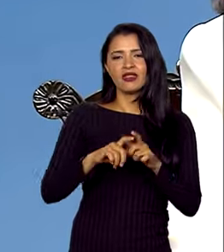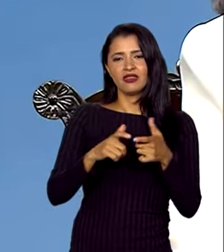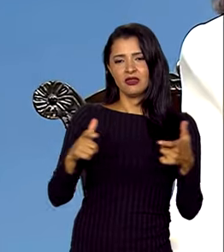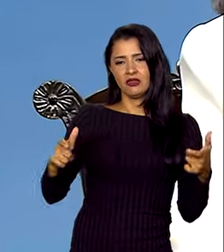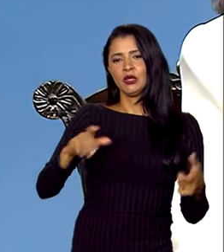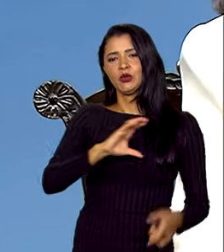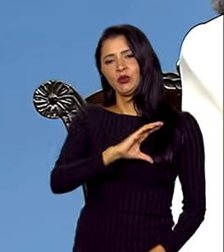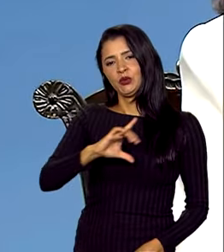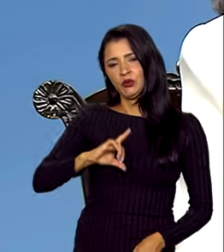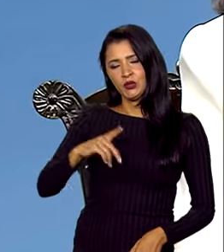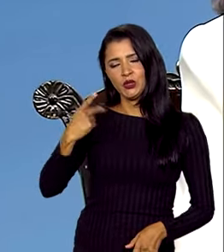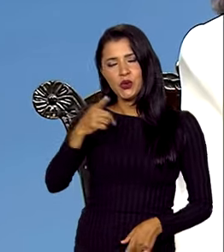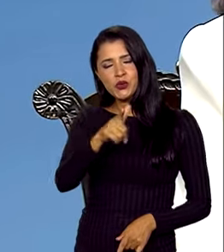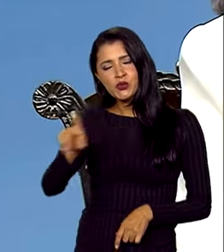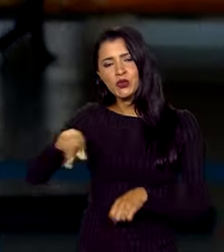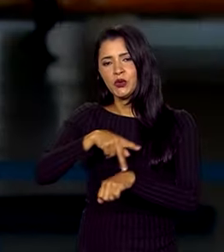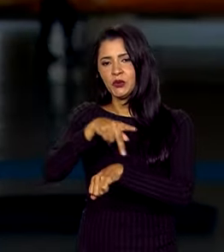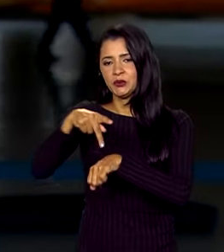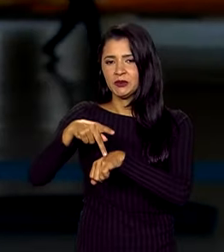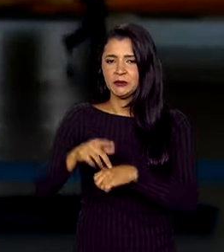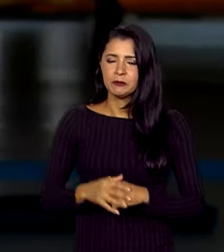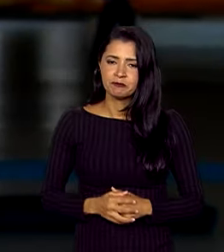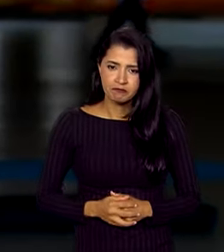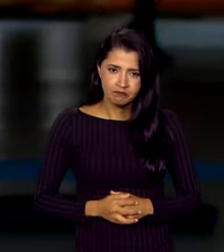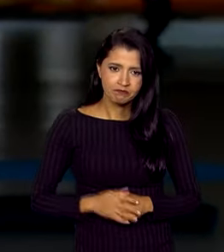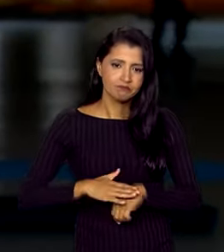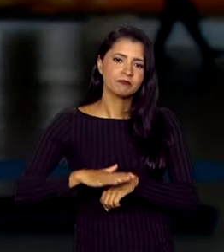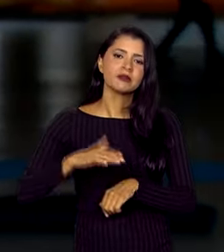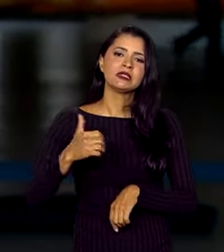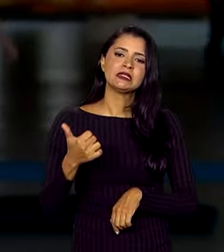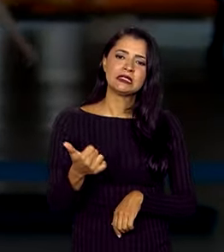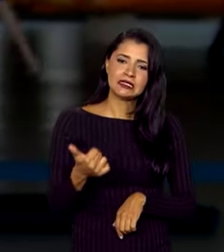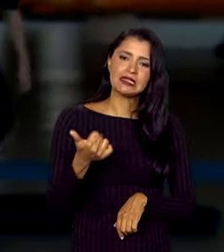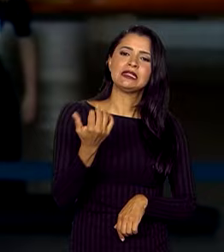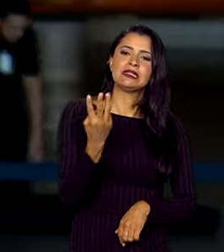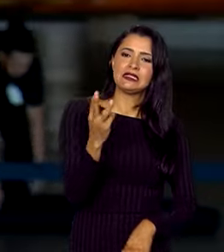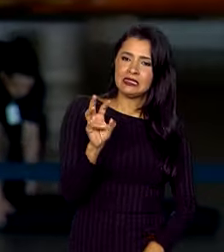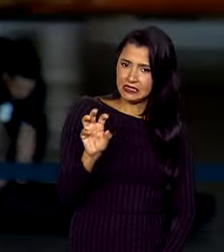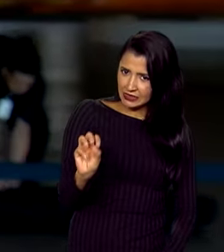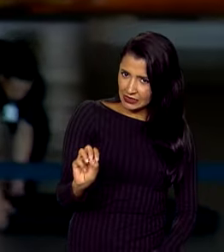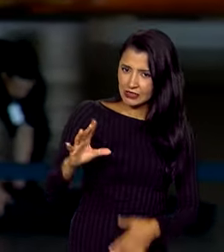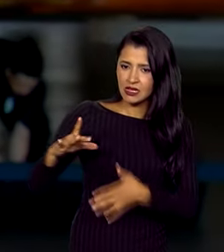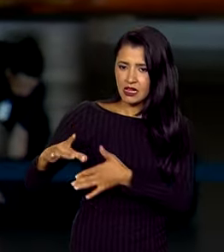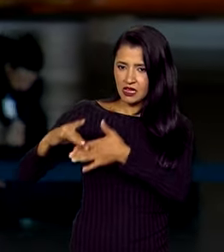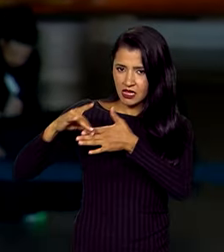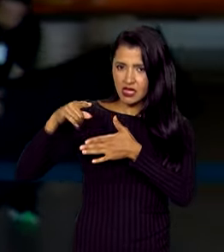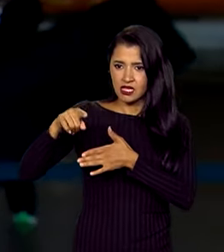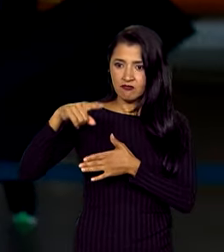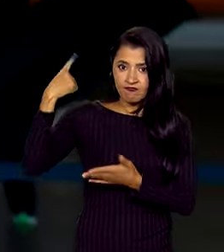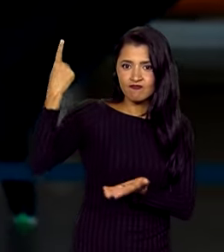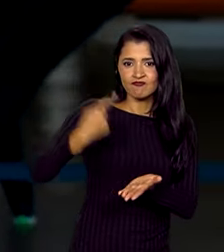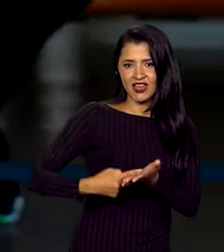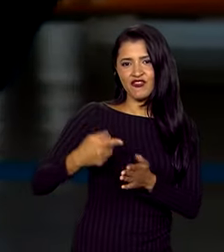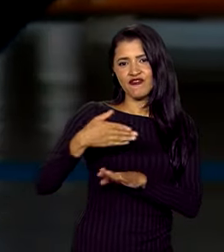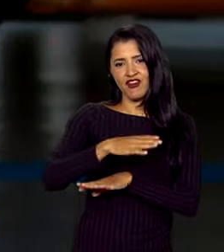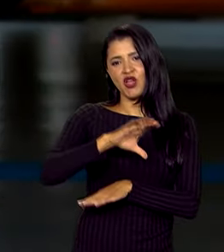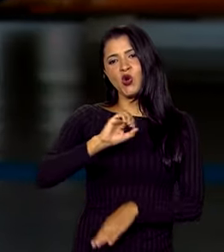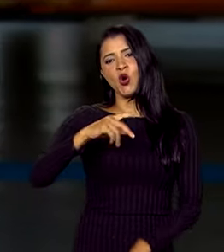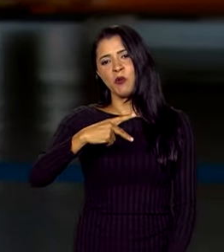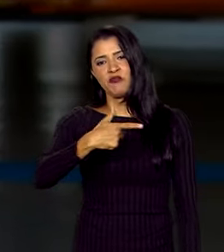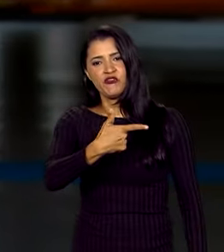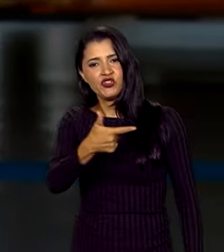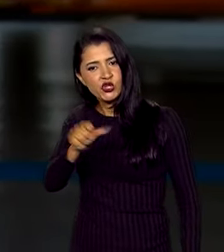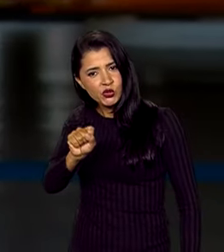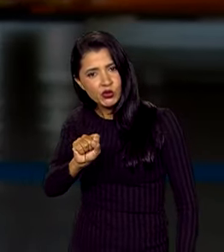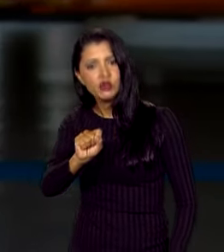coordenação com os demais países. Com mais de 130 líderes mundiais confirmados na COP28, o Brasil